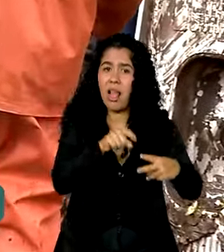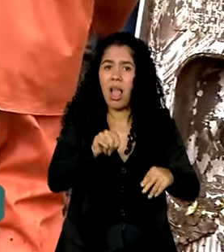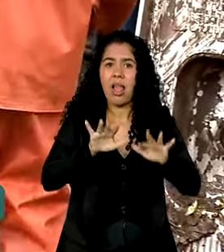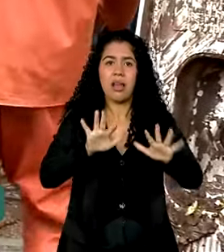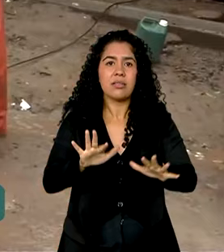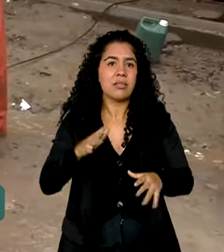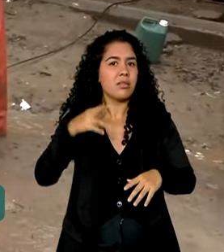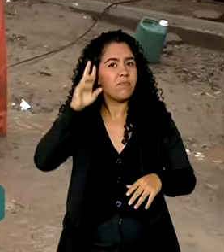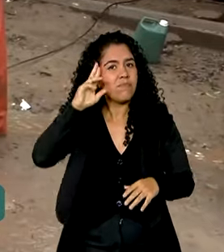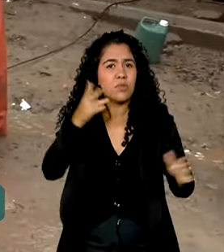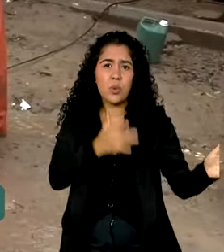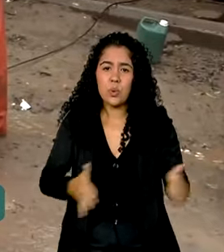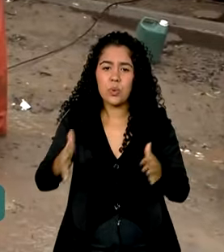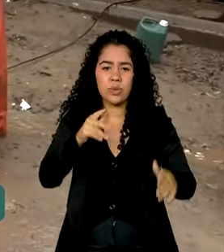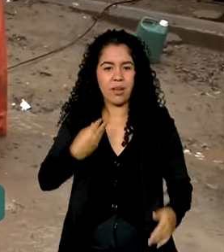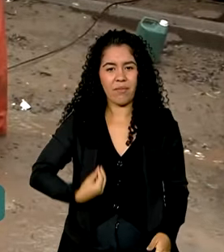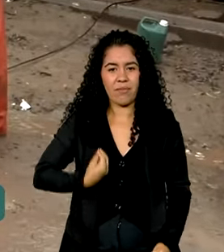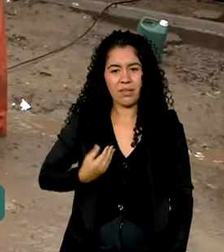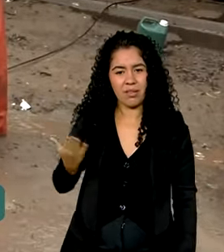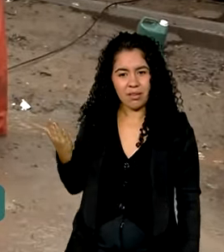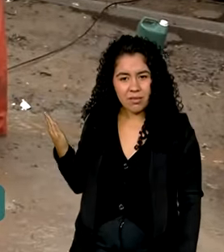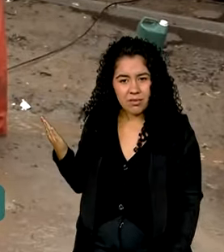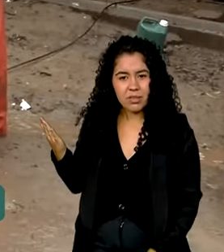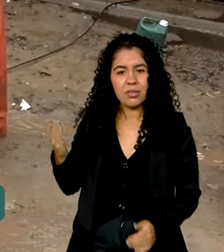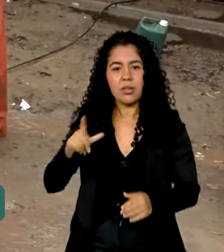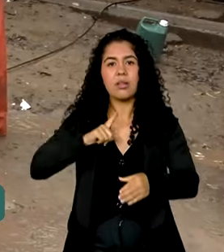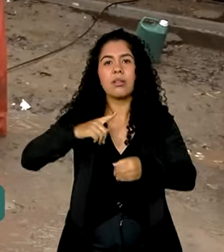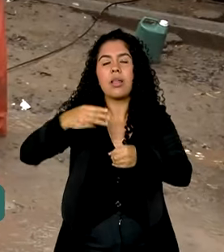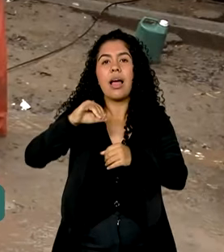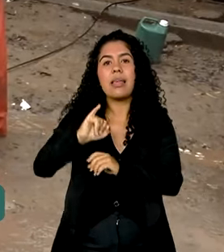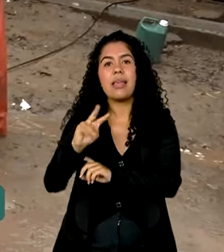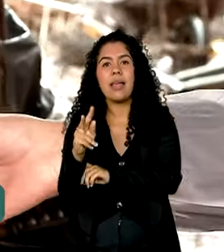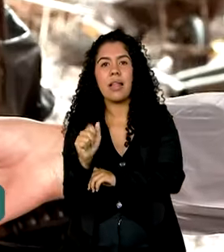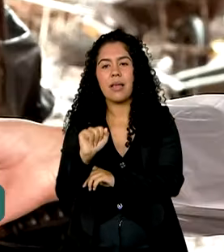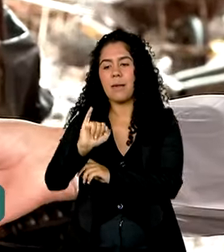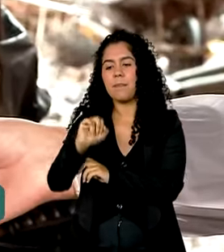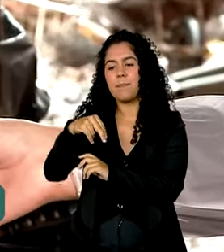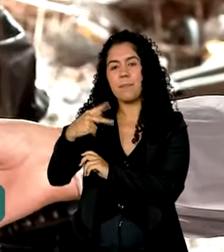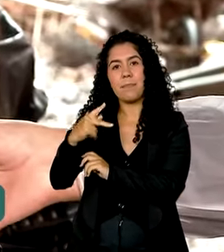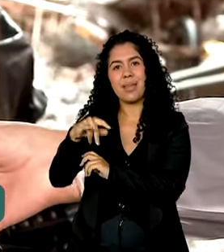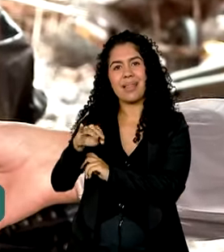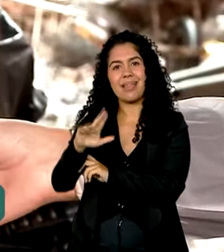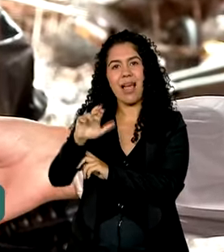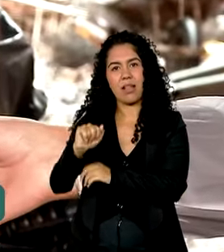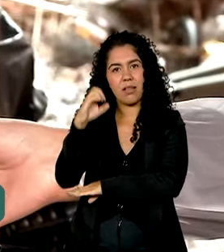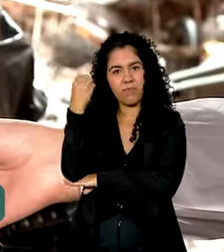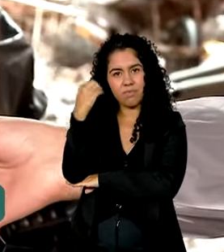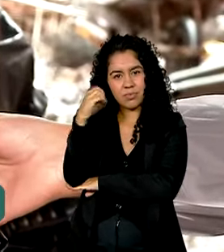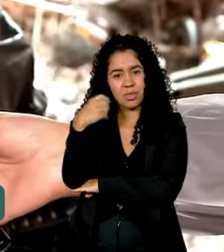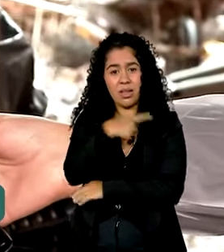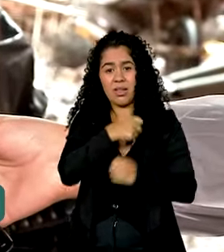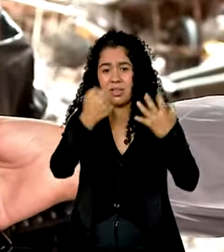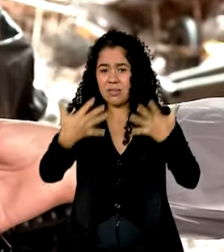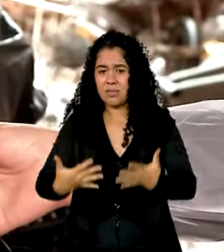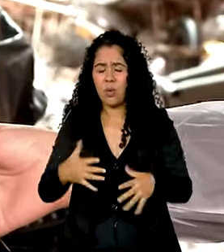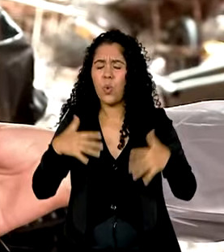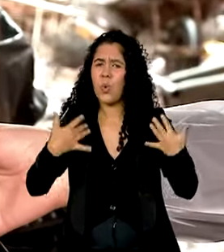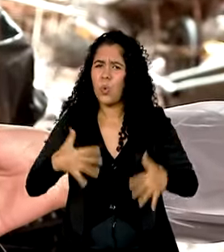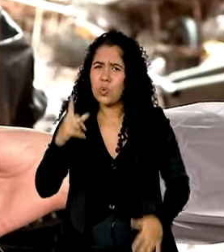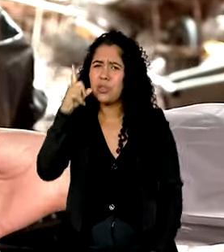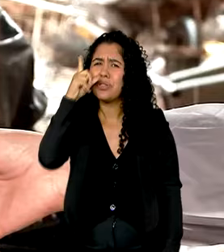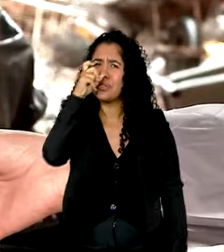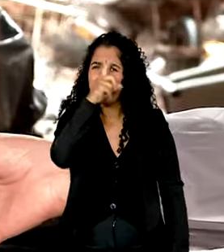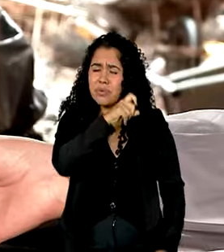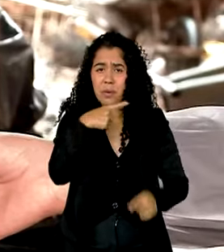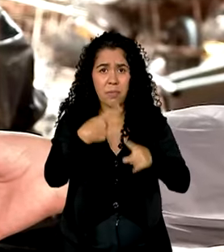do Pablo e de muitos moradores da Ilha de Pintada, em Porto Alegre. Esses dias foi difícil. A gente aqui é a